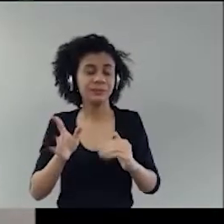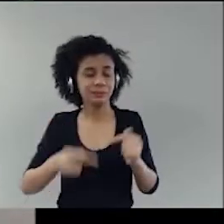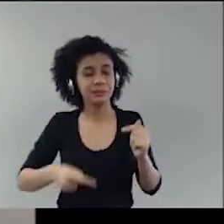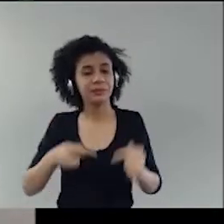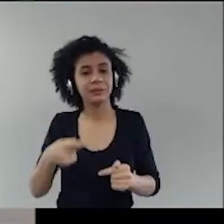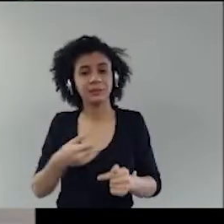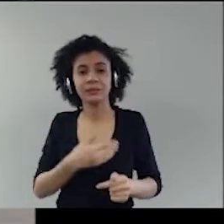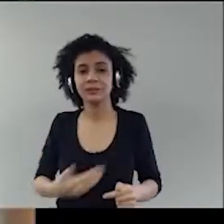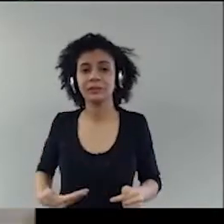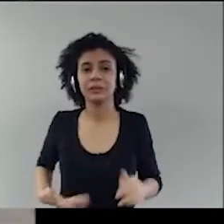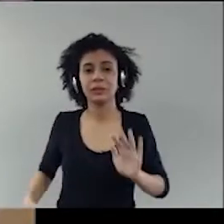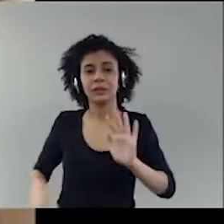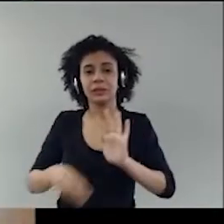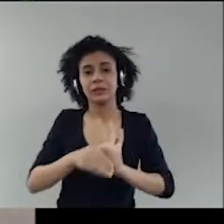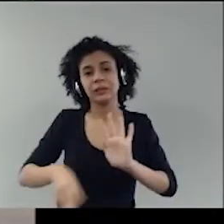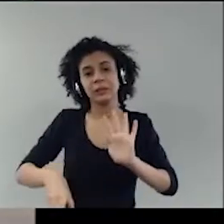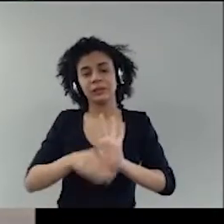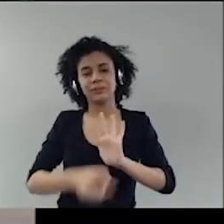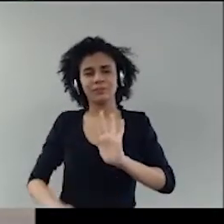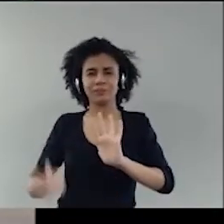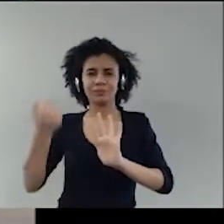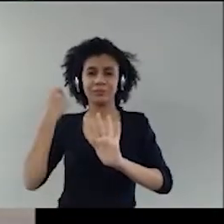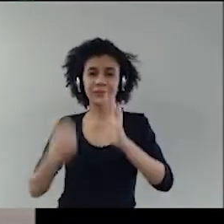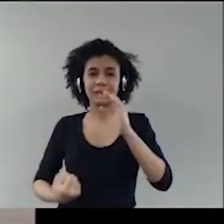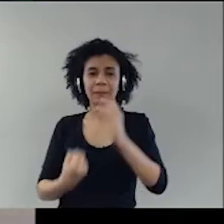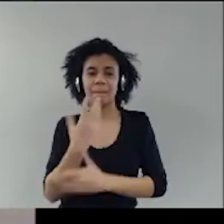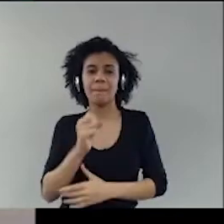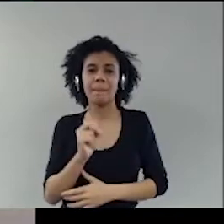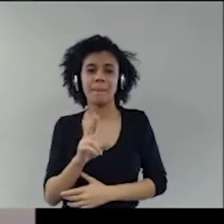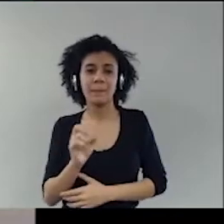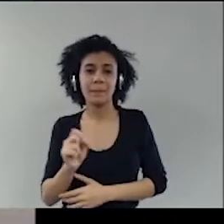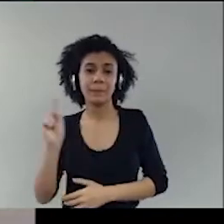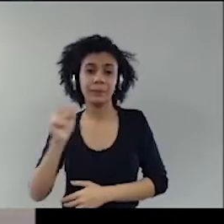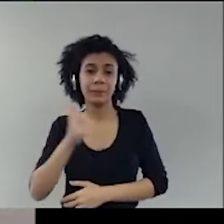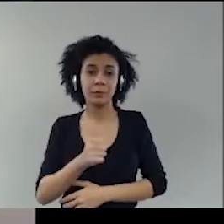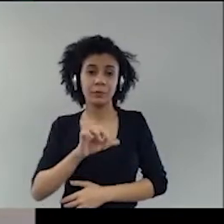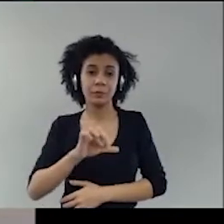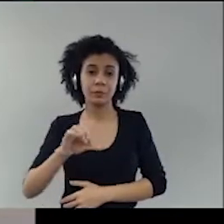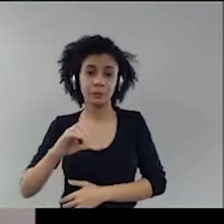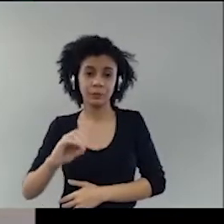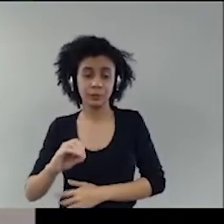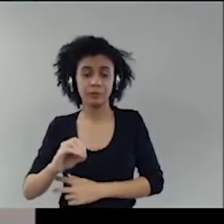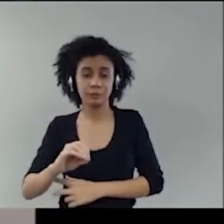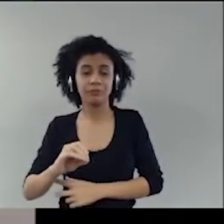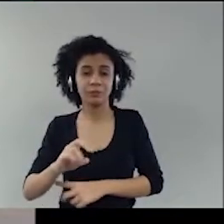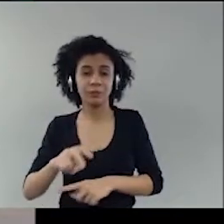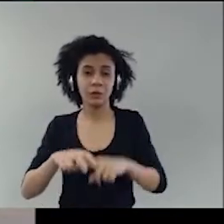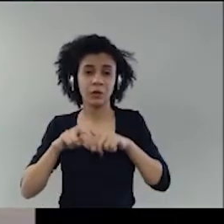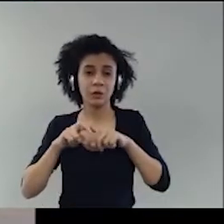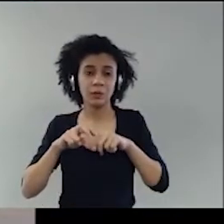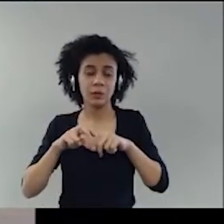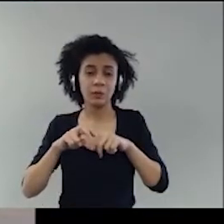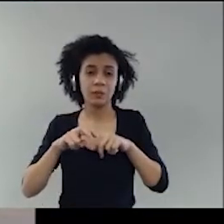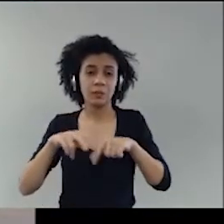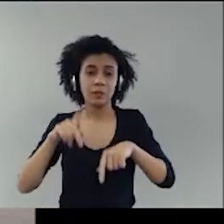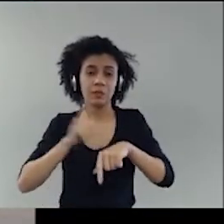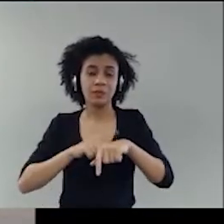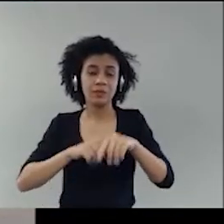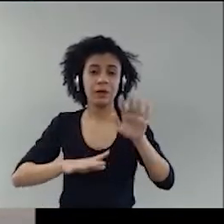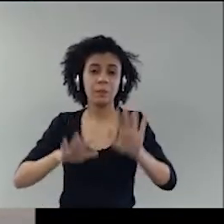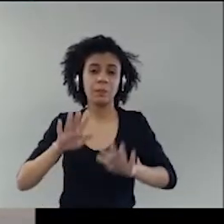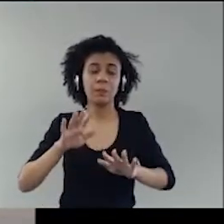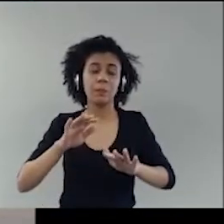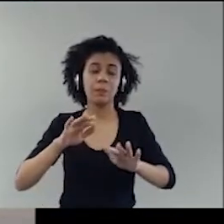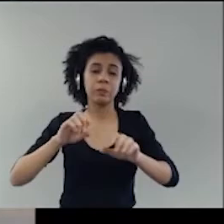política pública implementada desde a criação do SUS, em 1990, decorrente do sistema tripartite criado